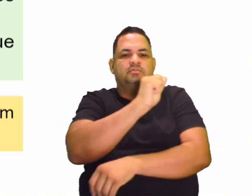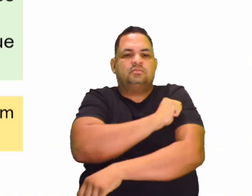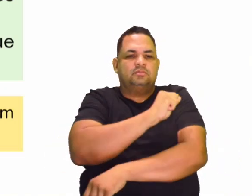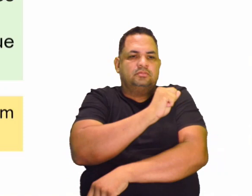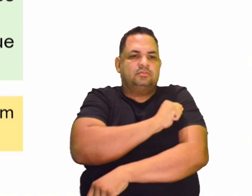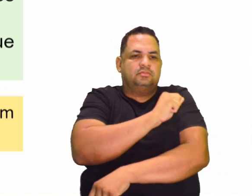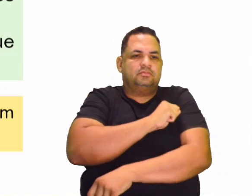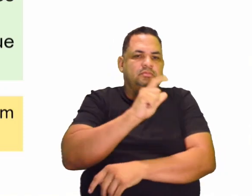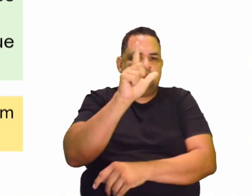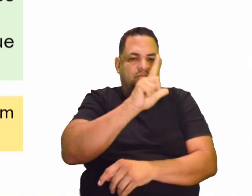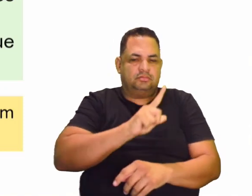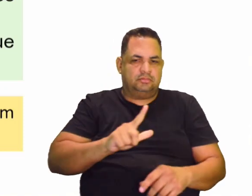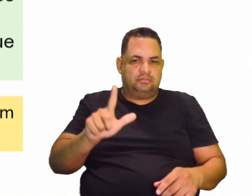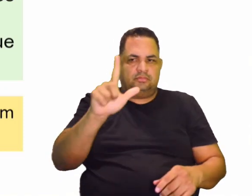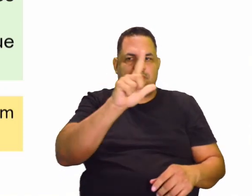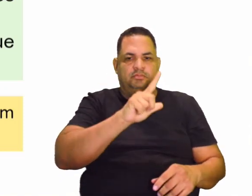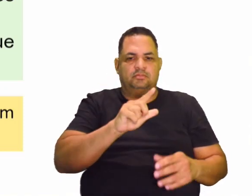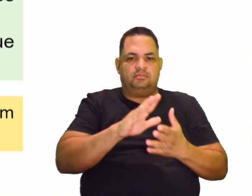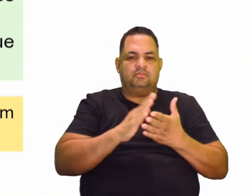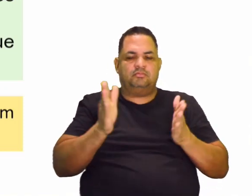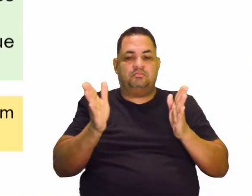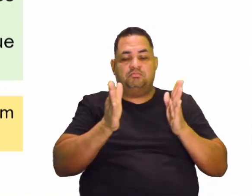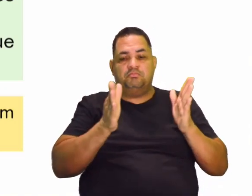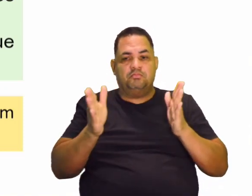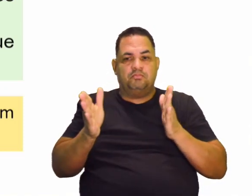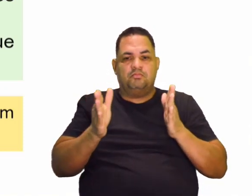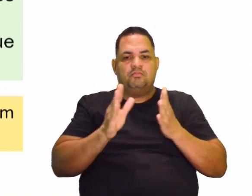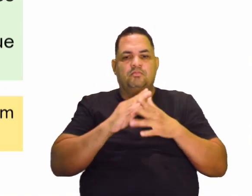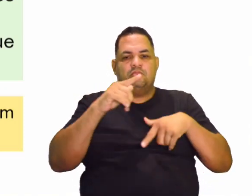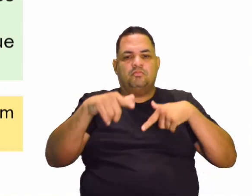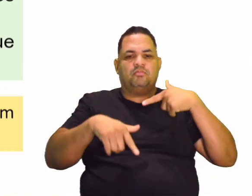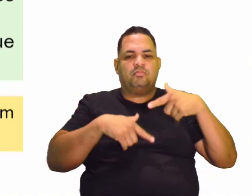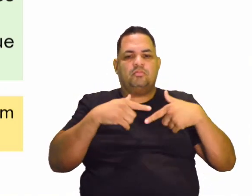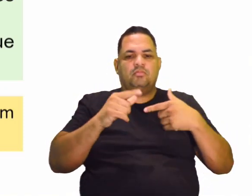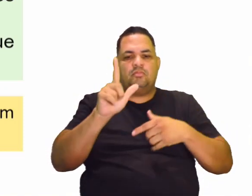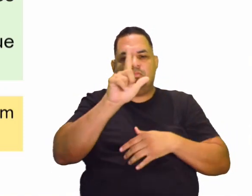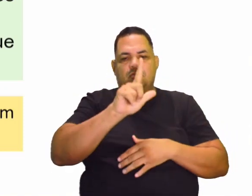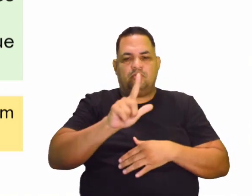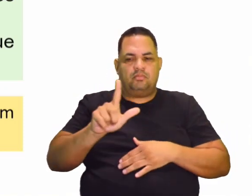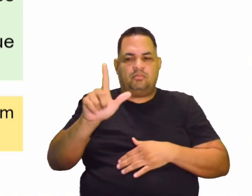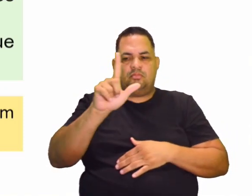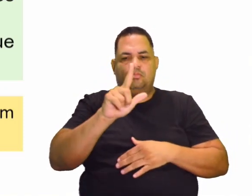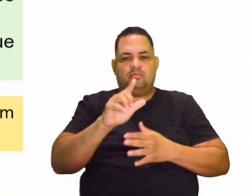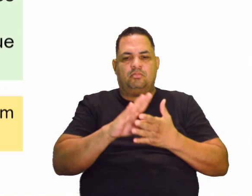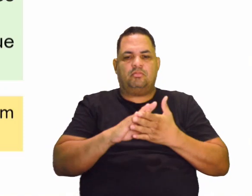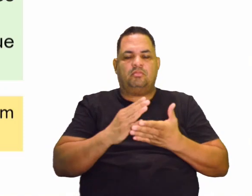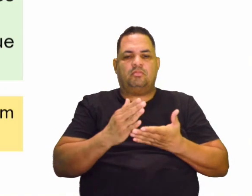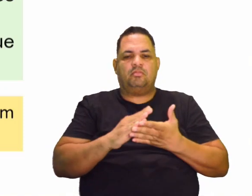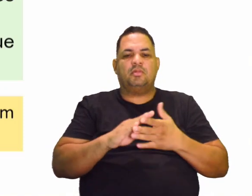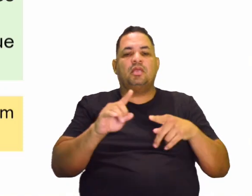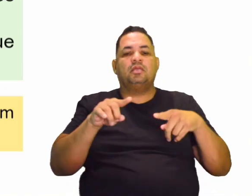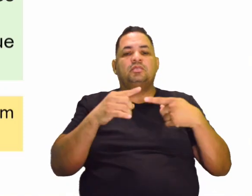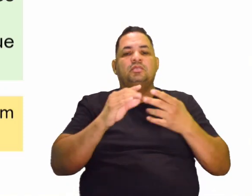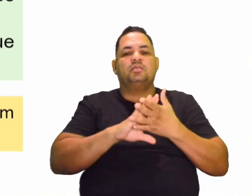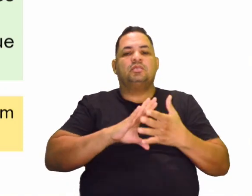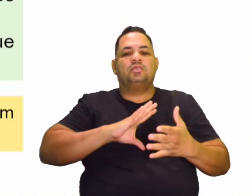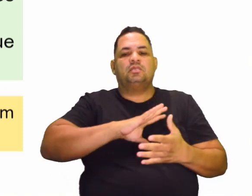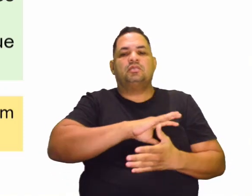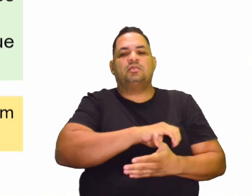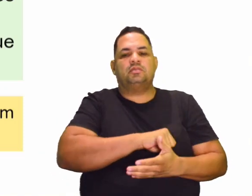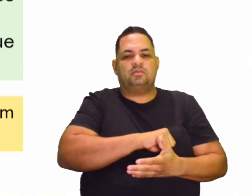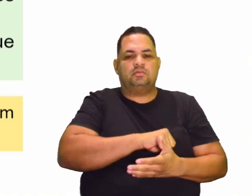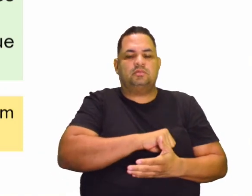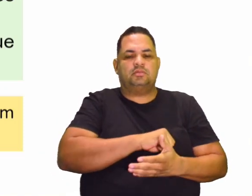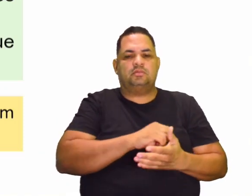da literatura nesse período, né, da produção literária, no caso aqui, Cantigas de Amor, nesse